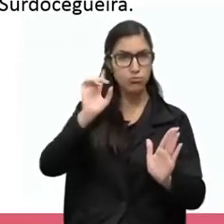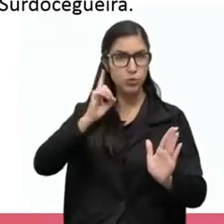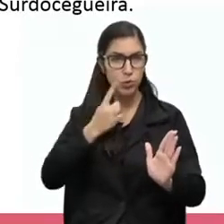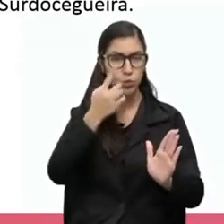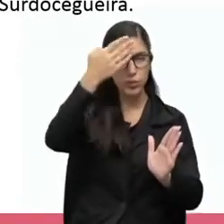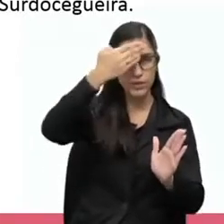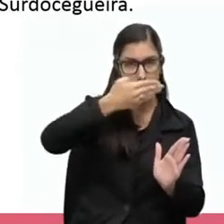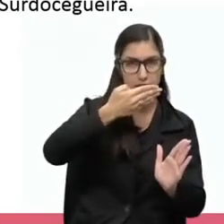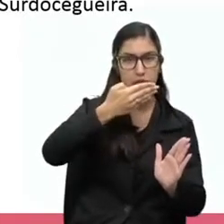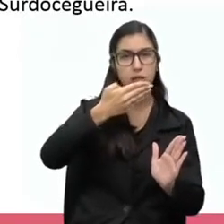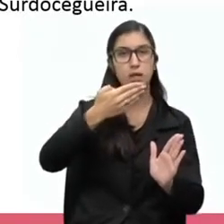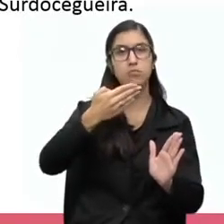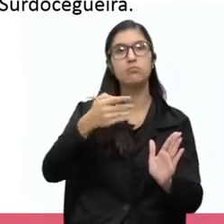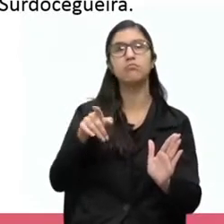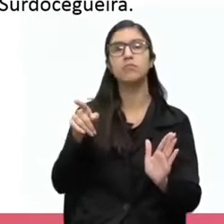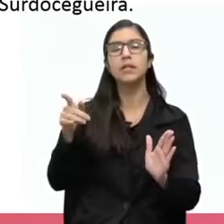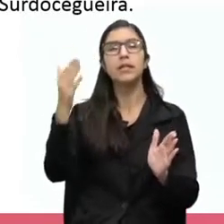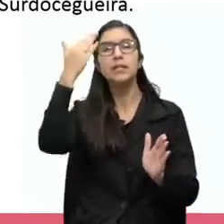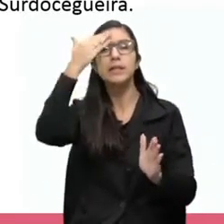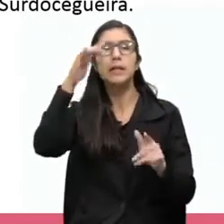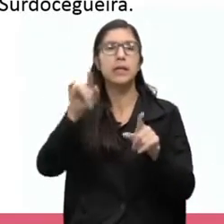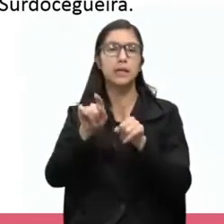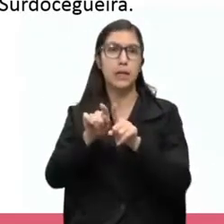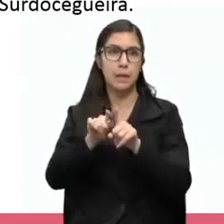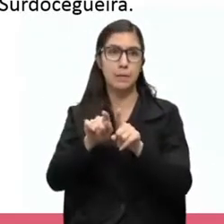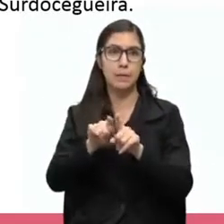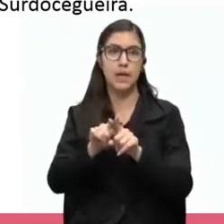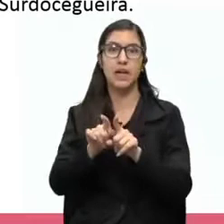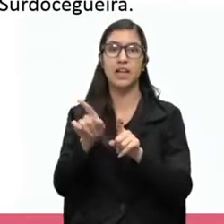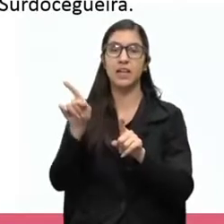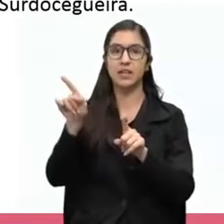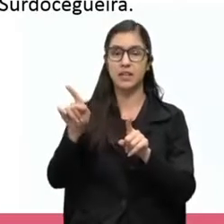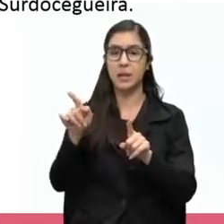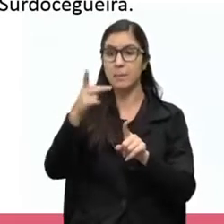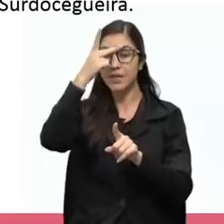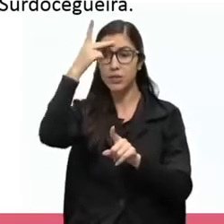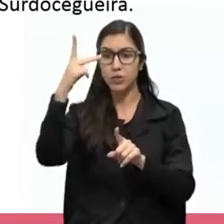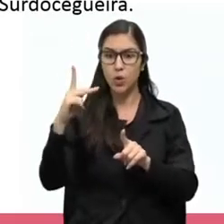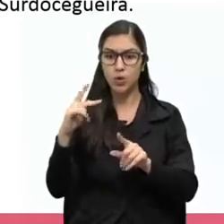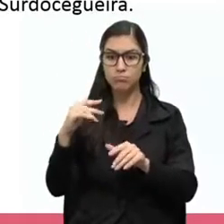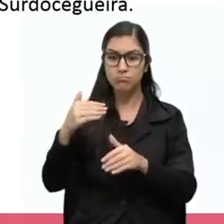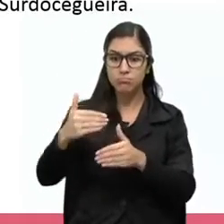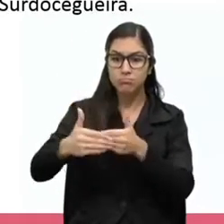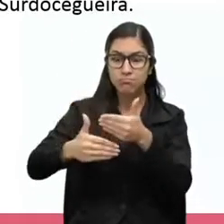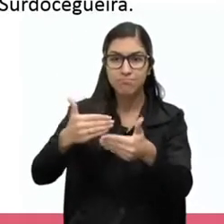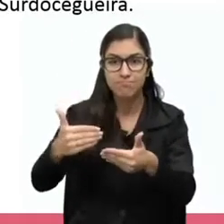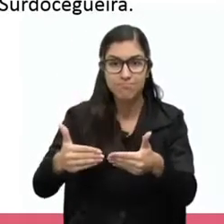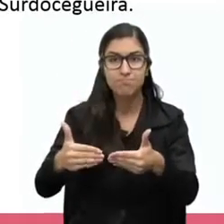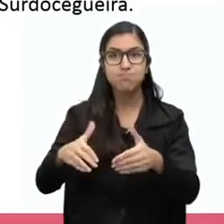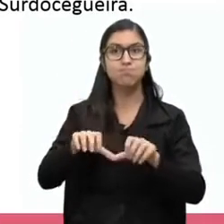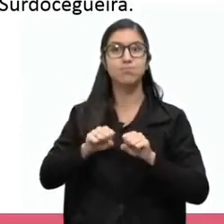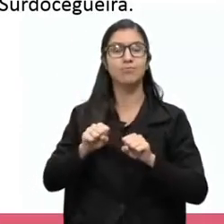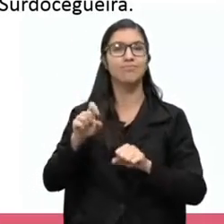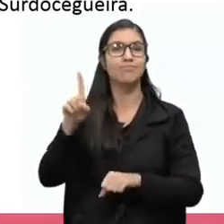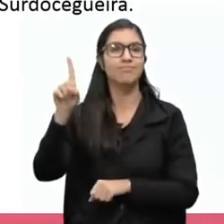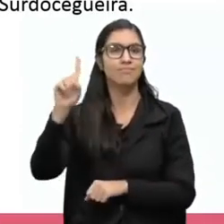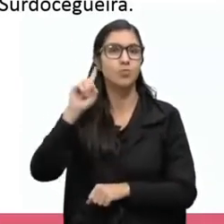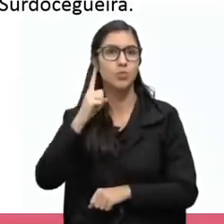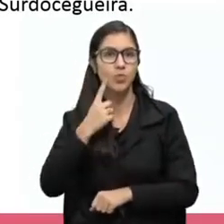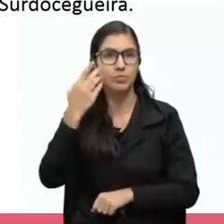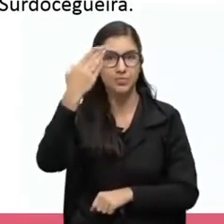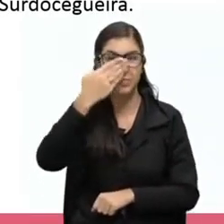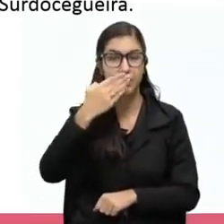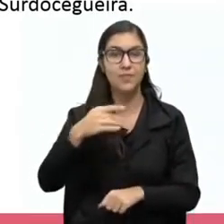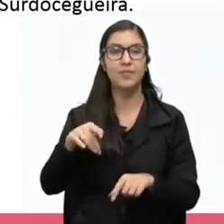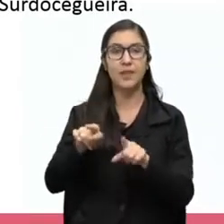com surdo-cegueira. Compreender a surdo-cegueira adquiridas e os sistemas de comunicação e analisar e